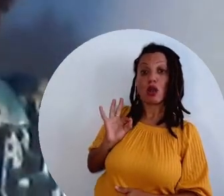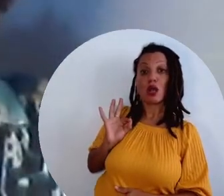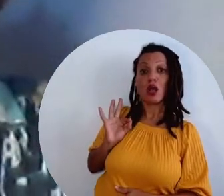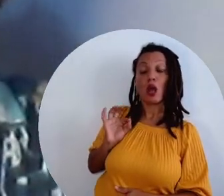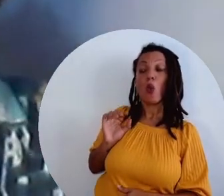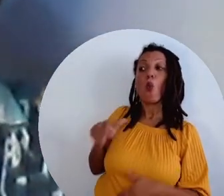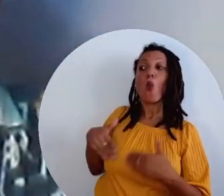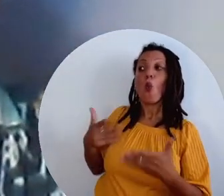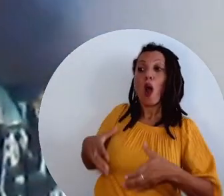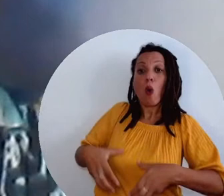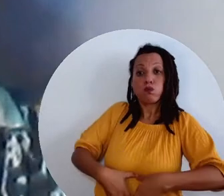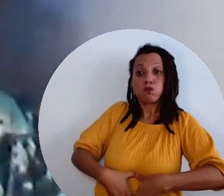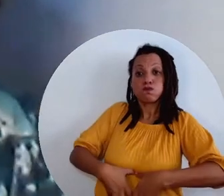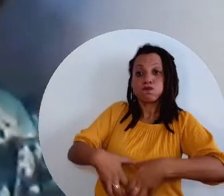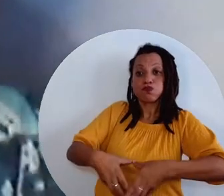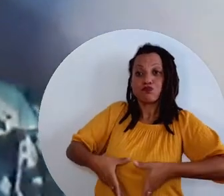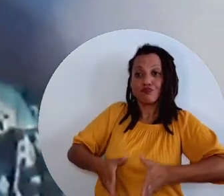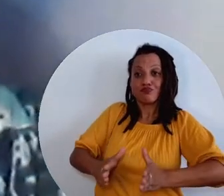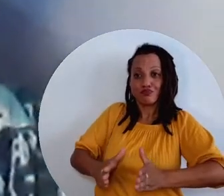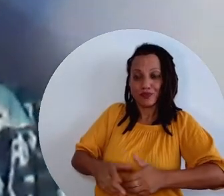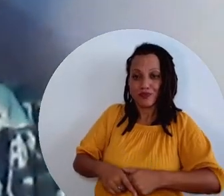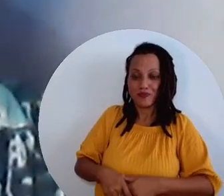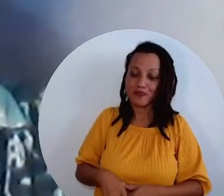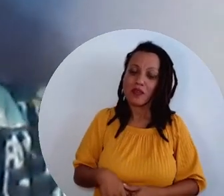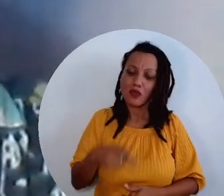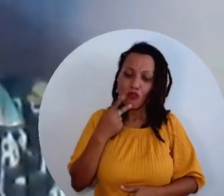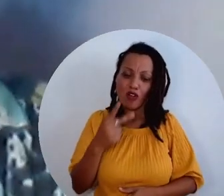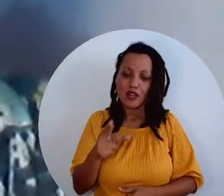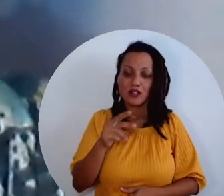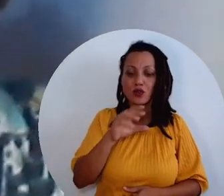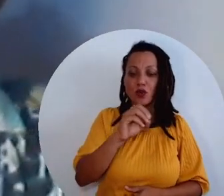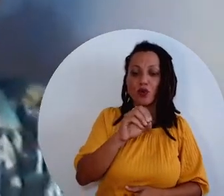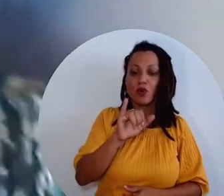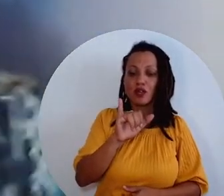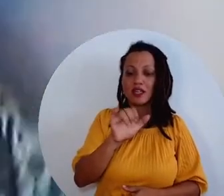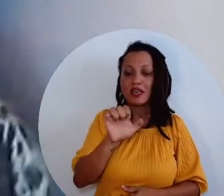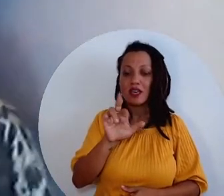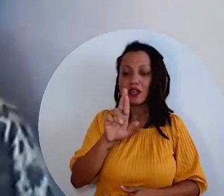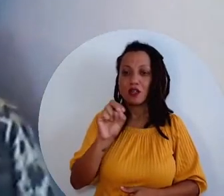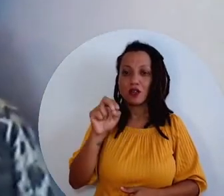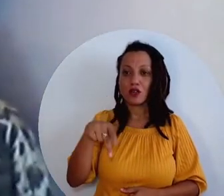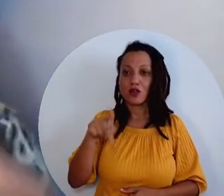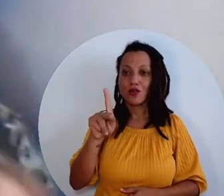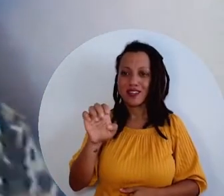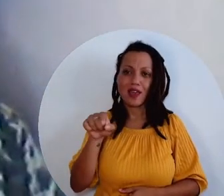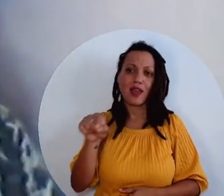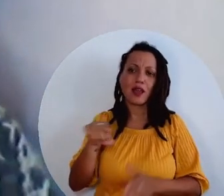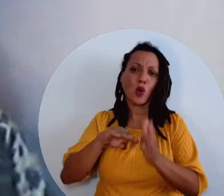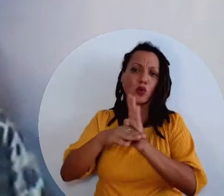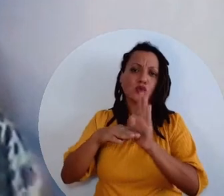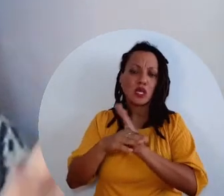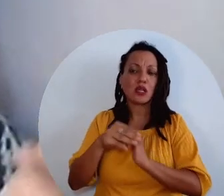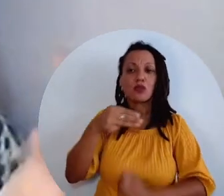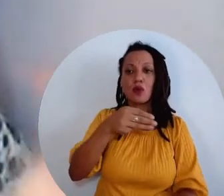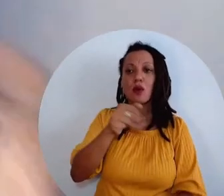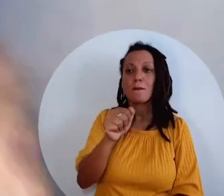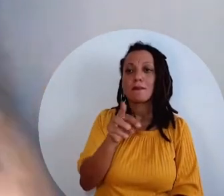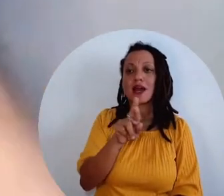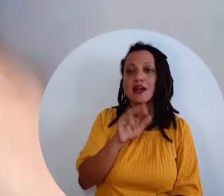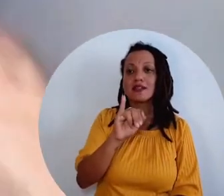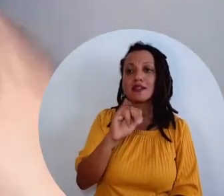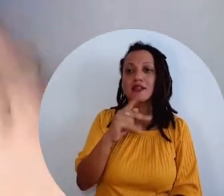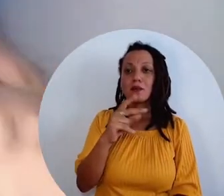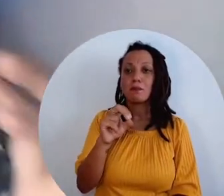nascer. E aí eu tô trazendo justamente a Oyeronke, que tem um conceito de matripotência, e que vai dizer o